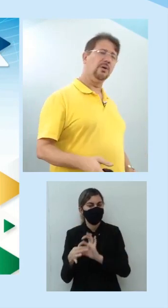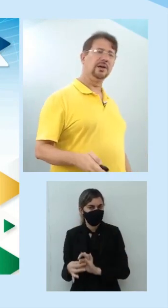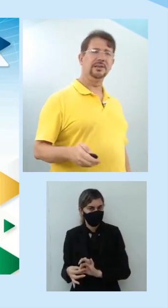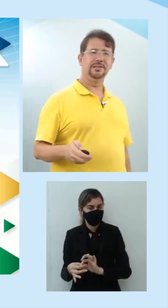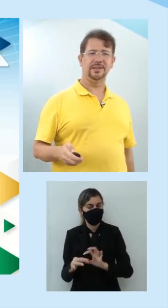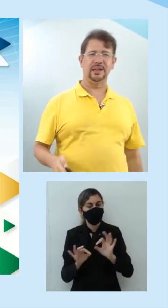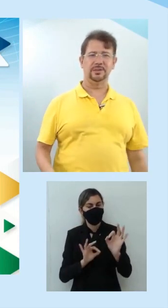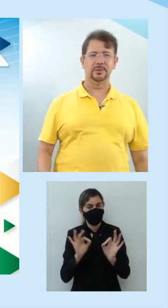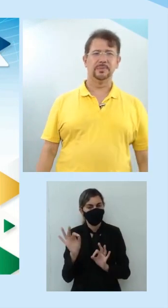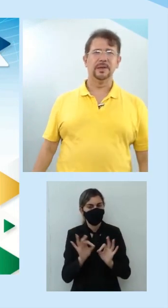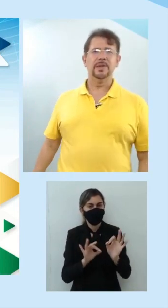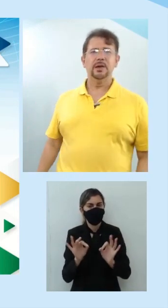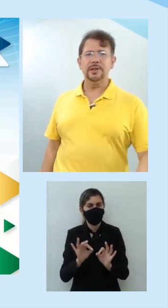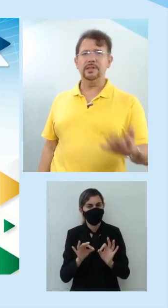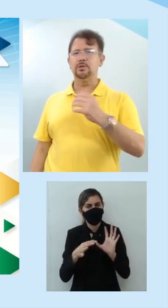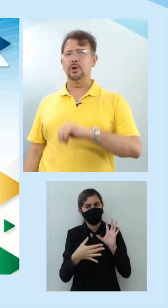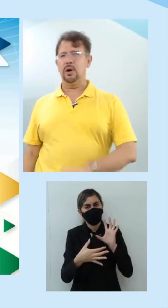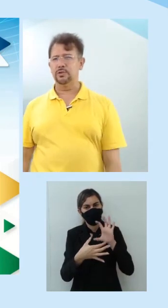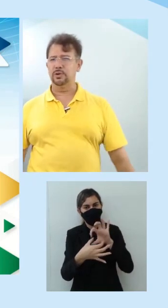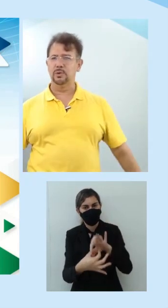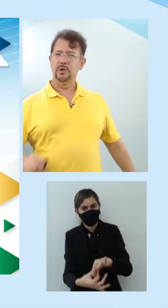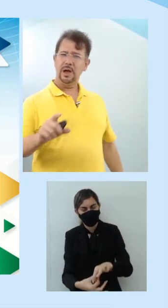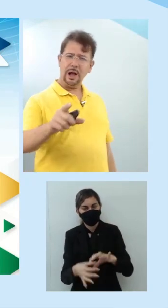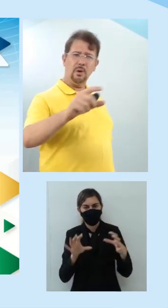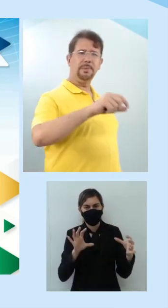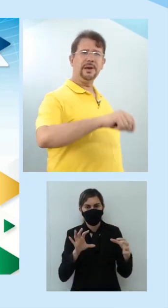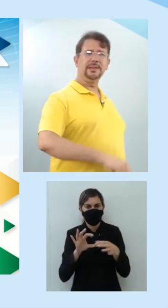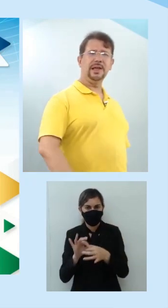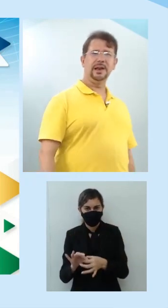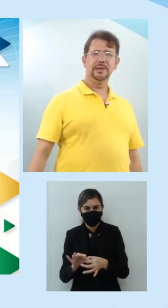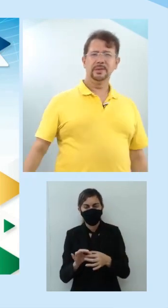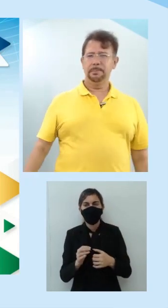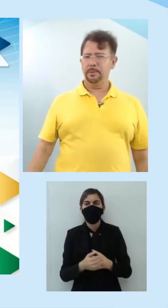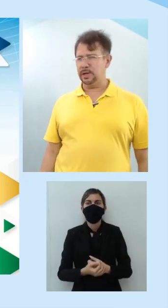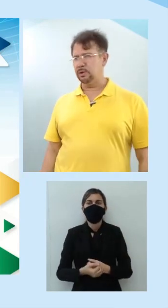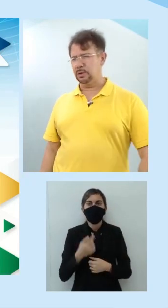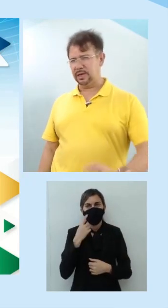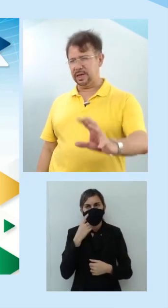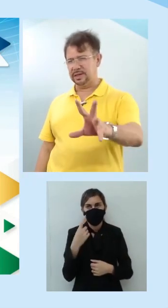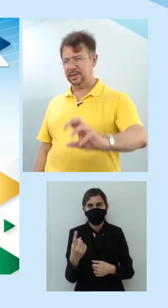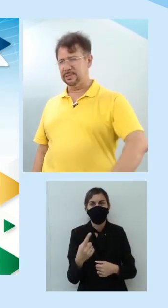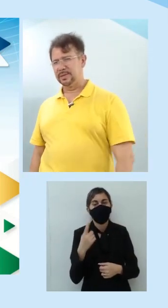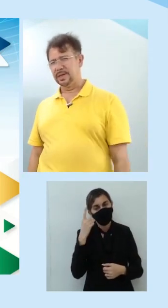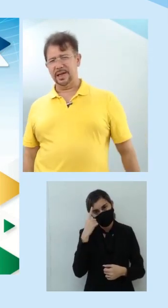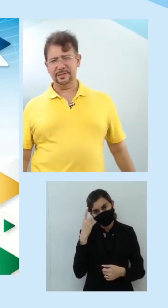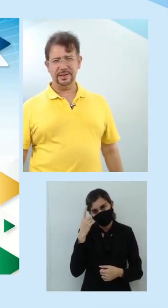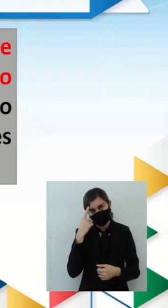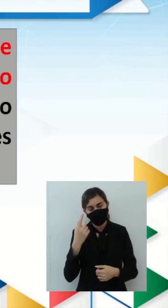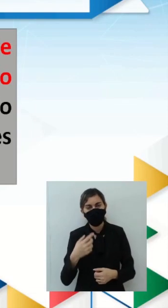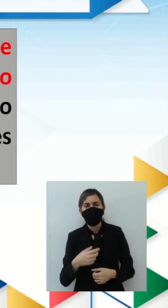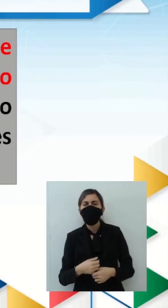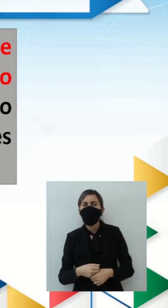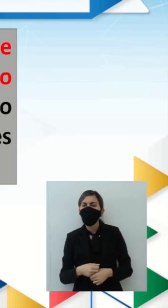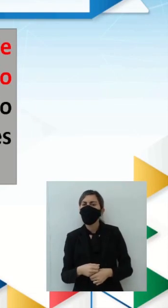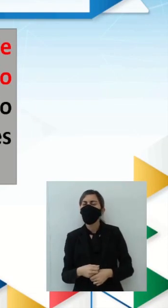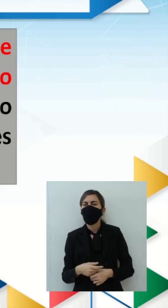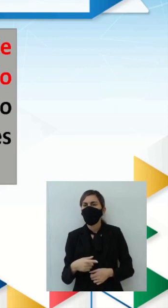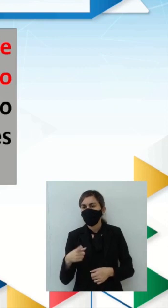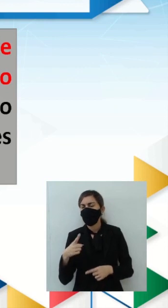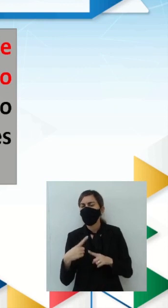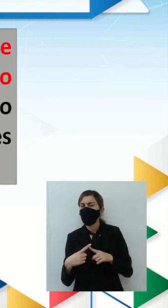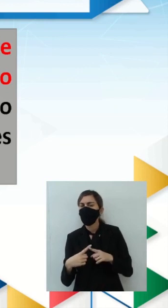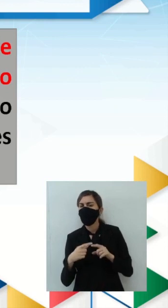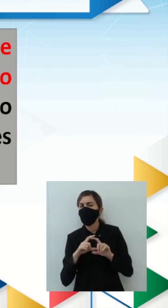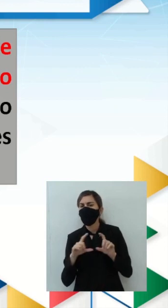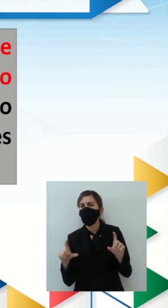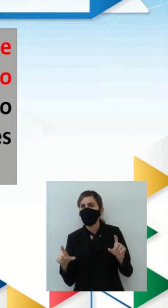bem organizado. O sentido lógico, acompanhe na tela. Por que coloquei aqui essa questão, certo?